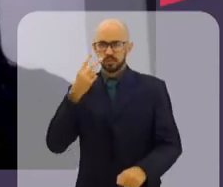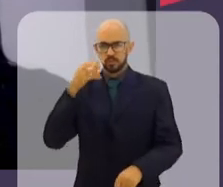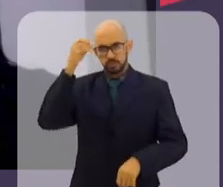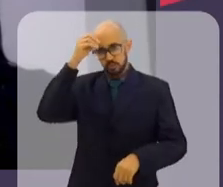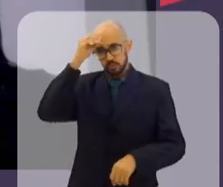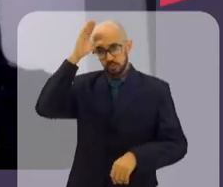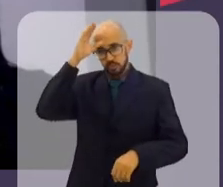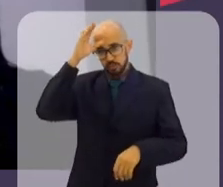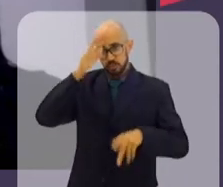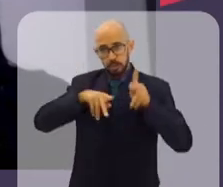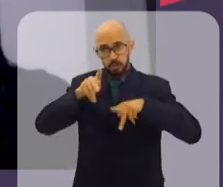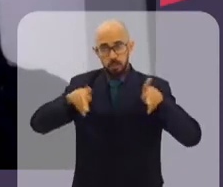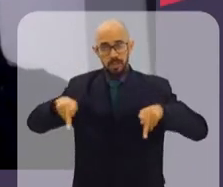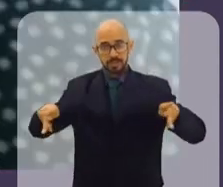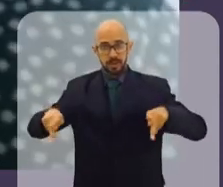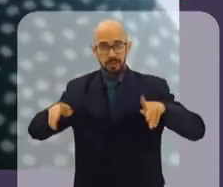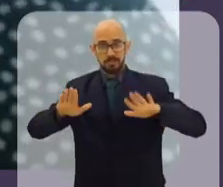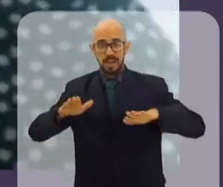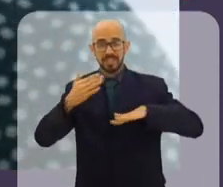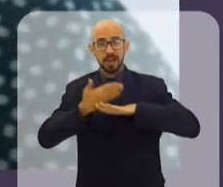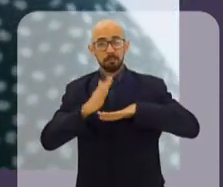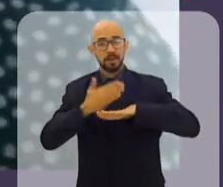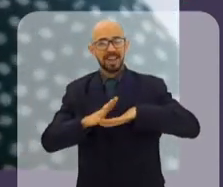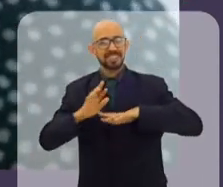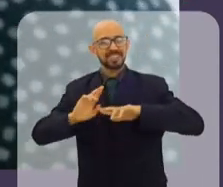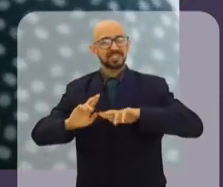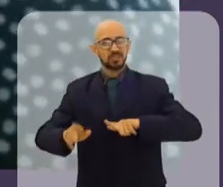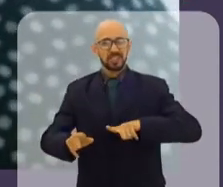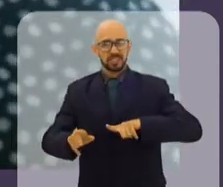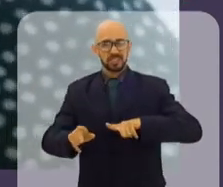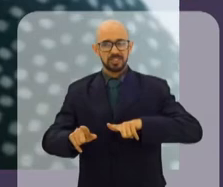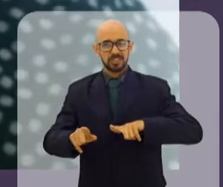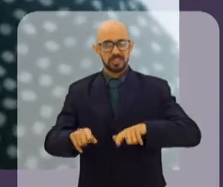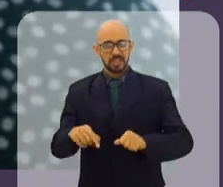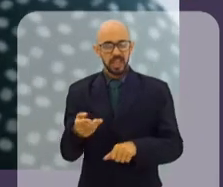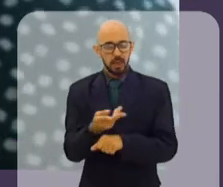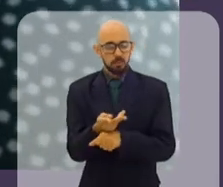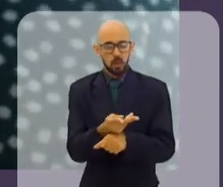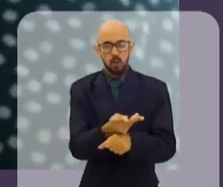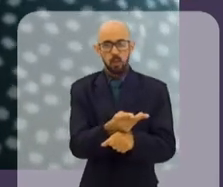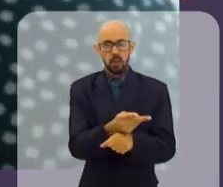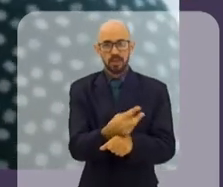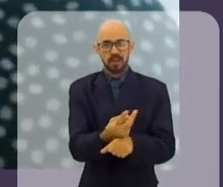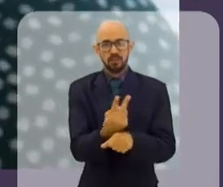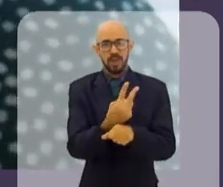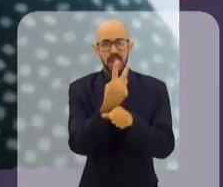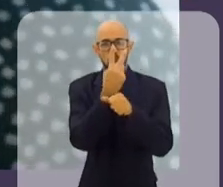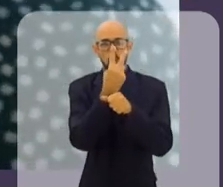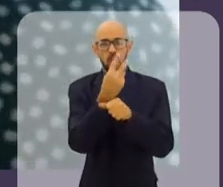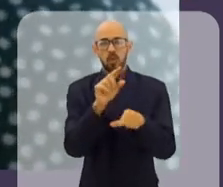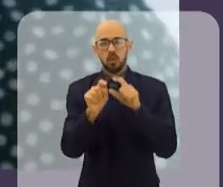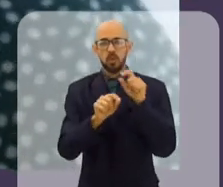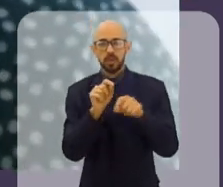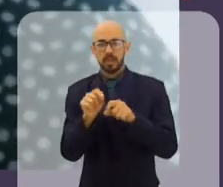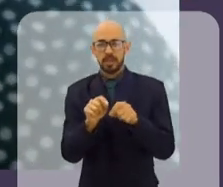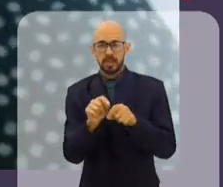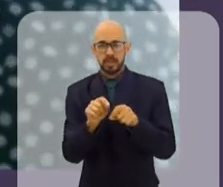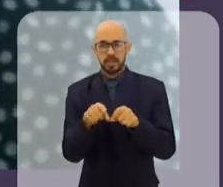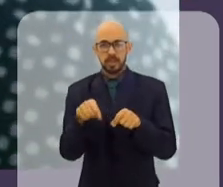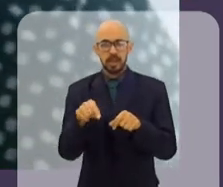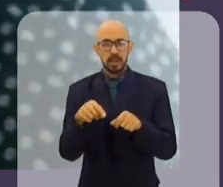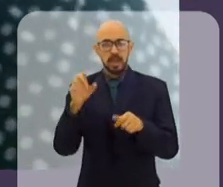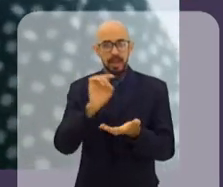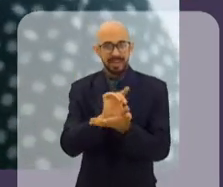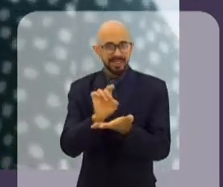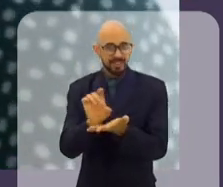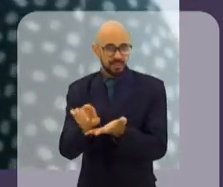valorização do saber popular, a prática é exatamente o oposto. E ela busca somente valorizar pessoas com titulação, o